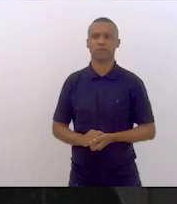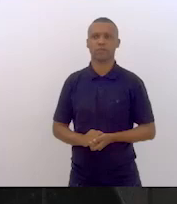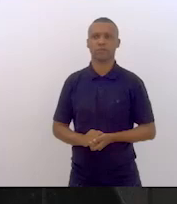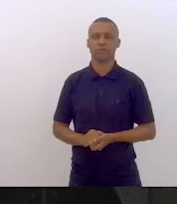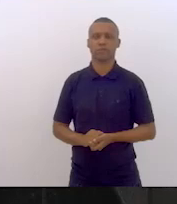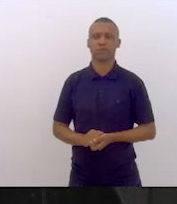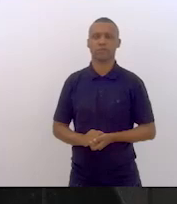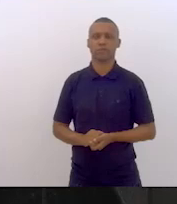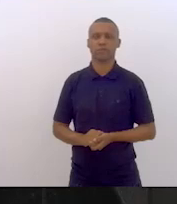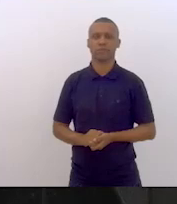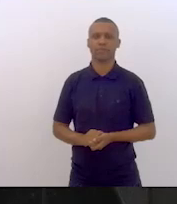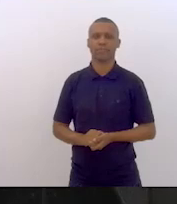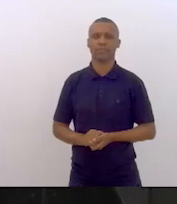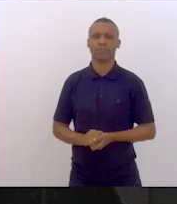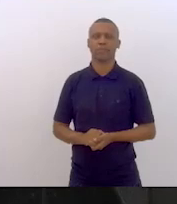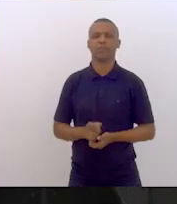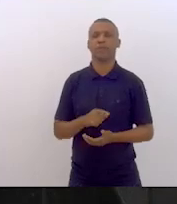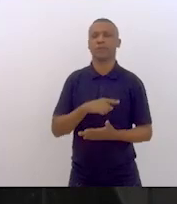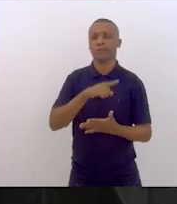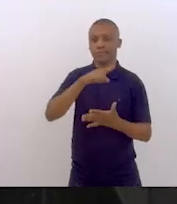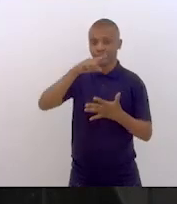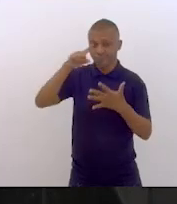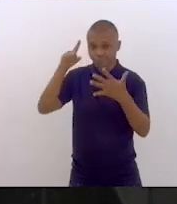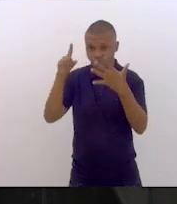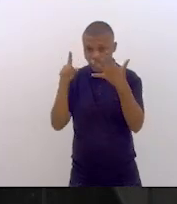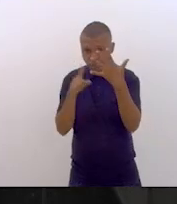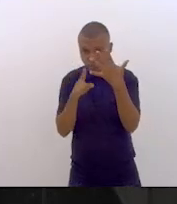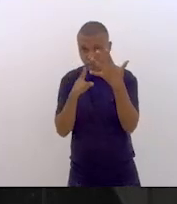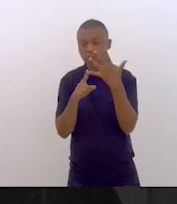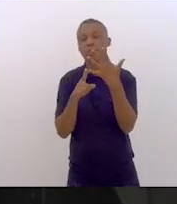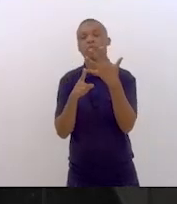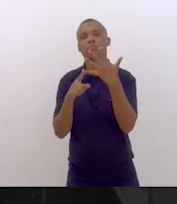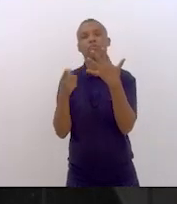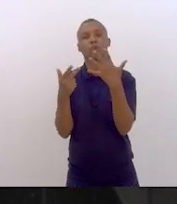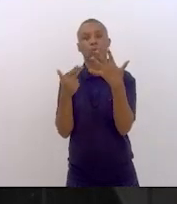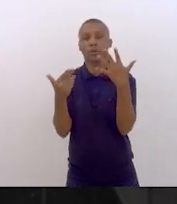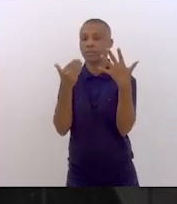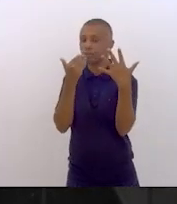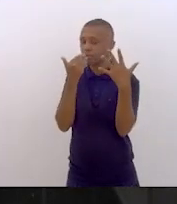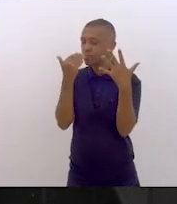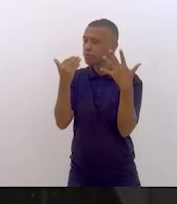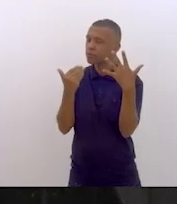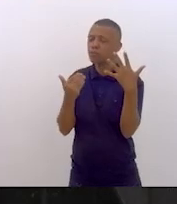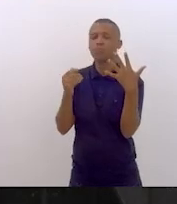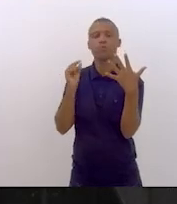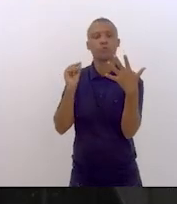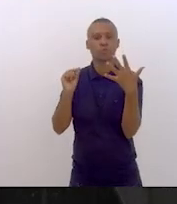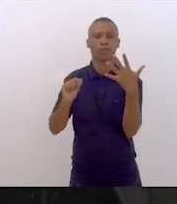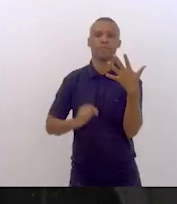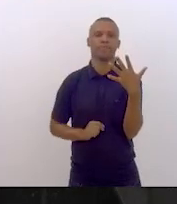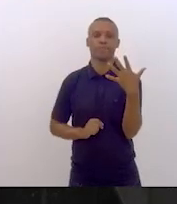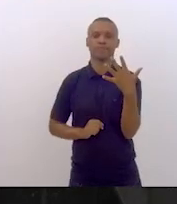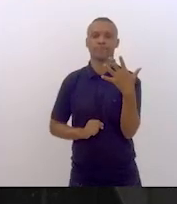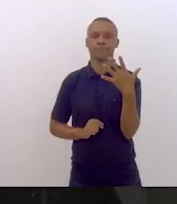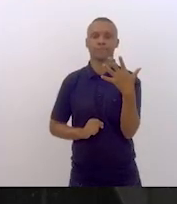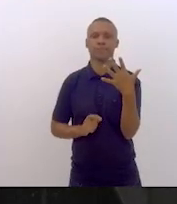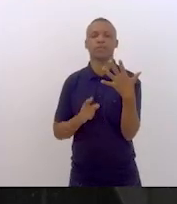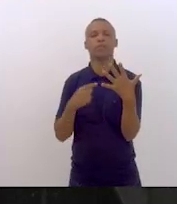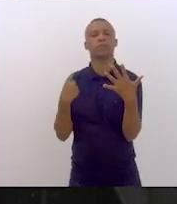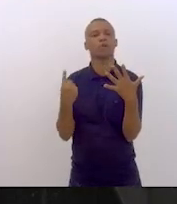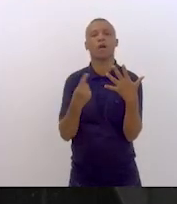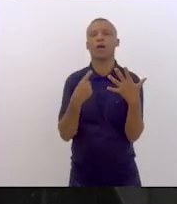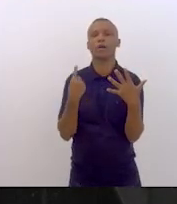e finalmente o quito item solicitamos que